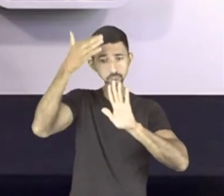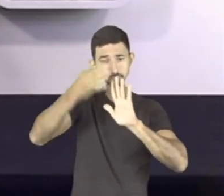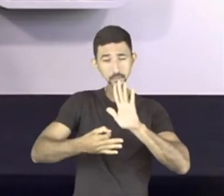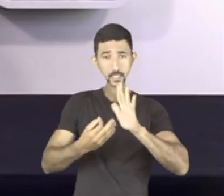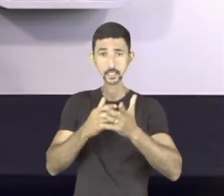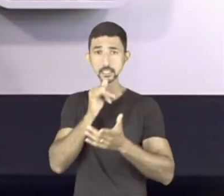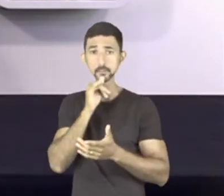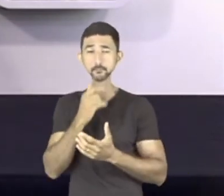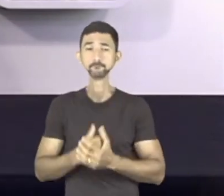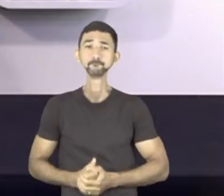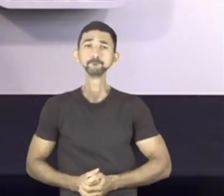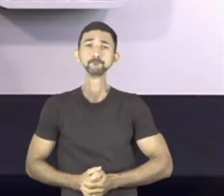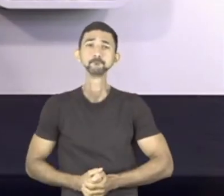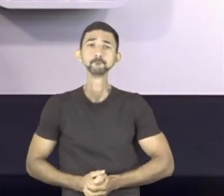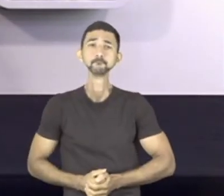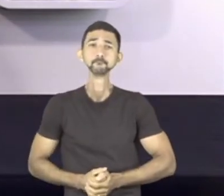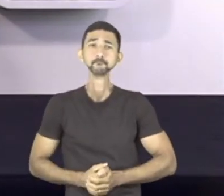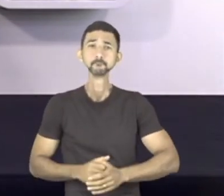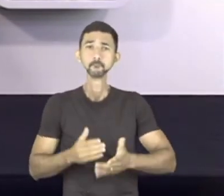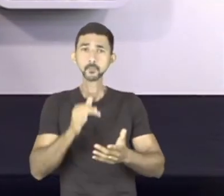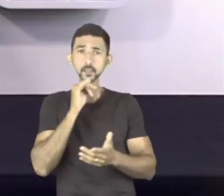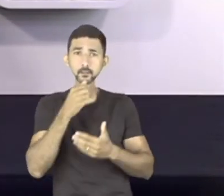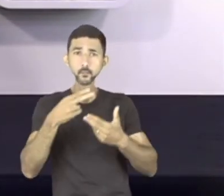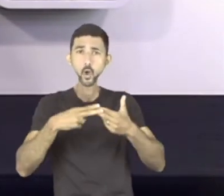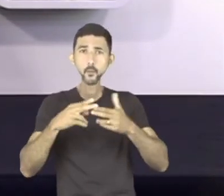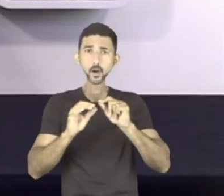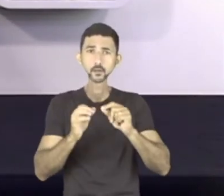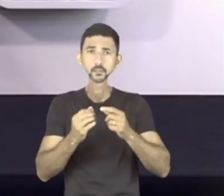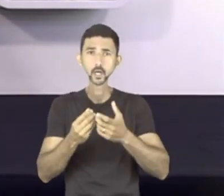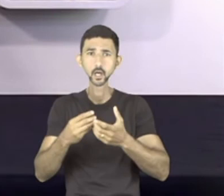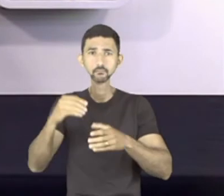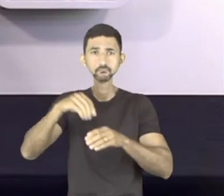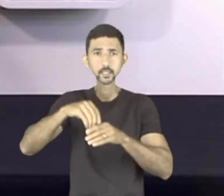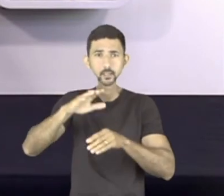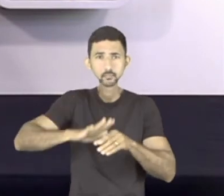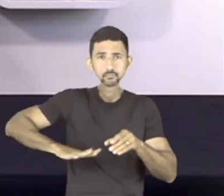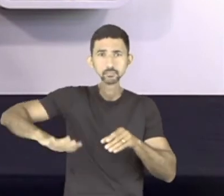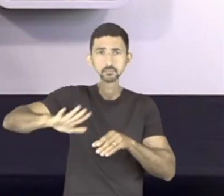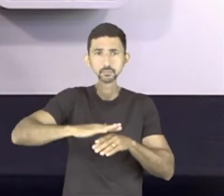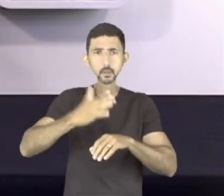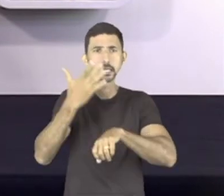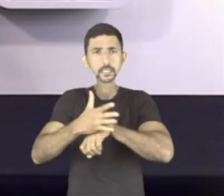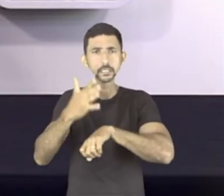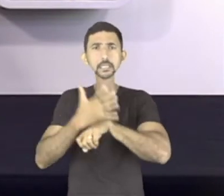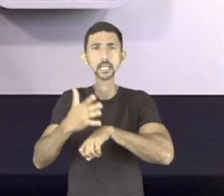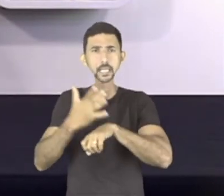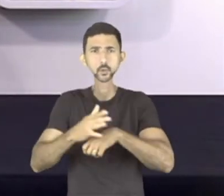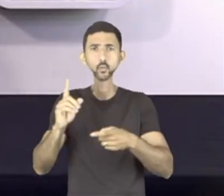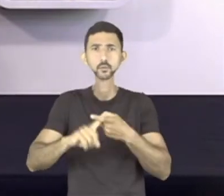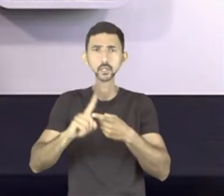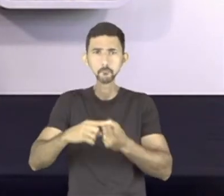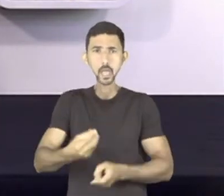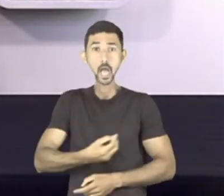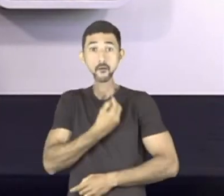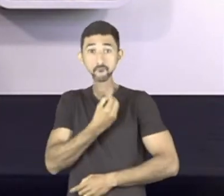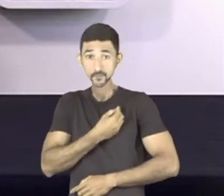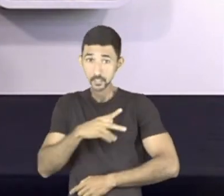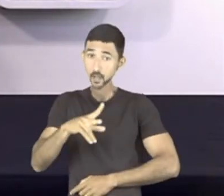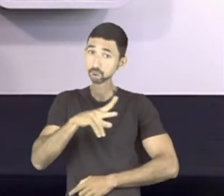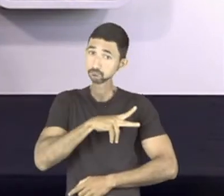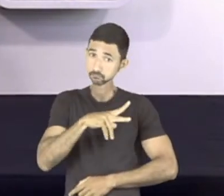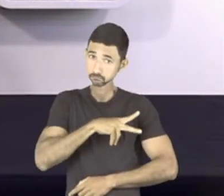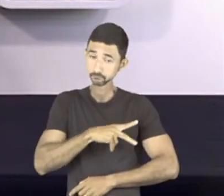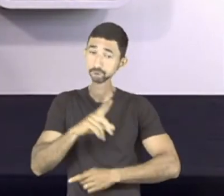não apenas para dentro ali do treinamento, ela vale também para a vida